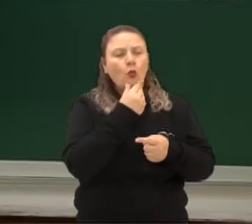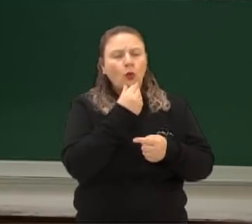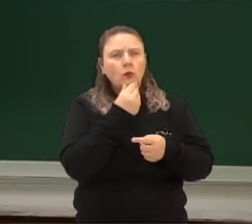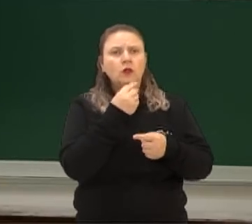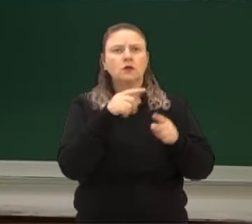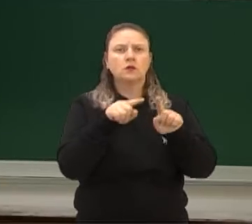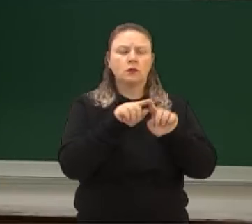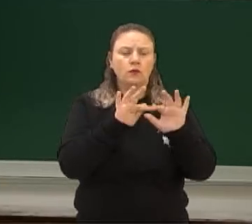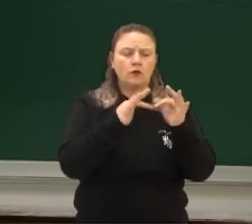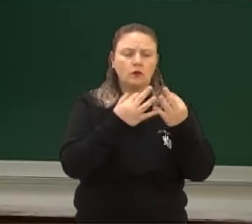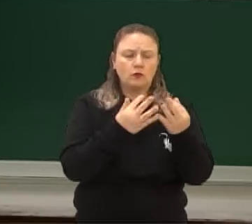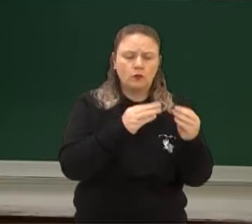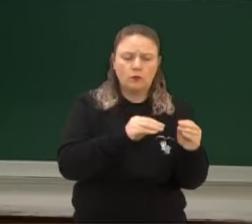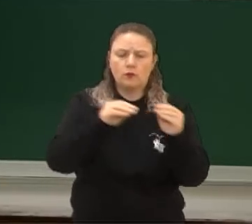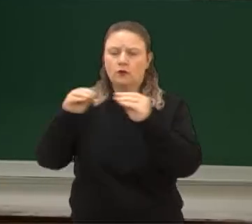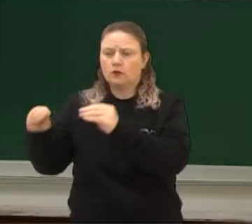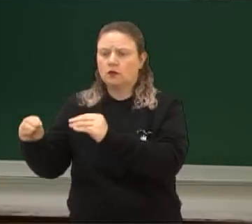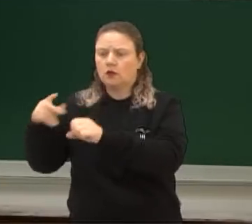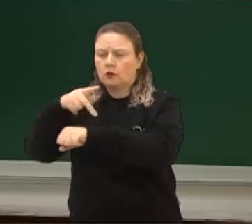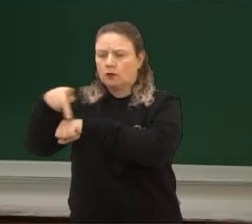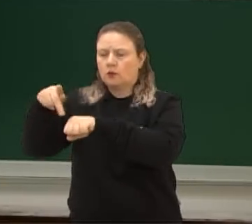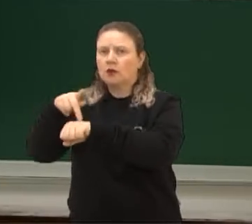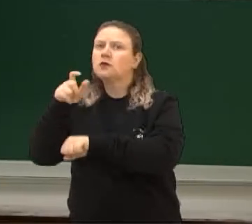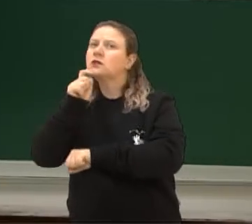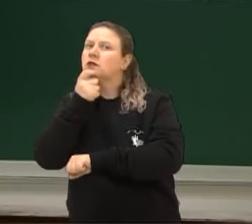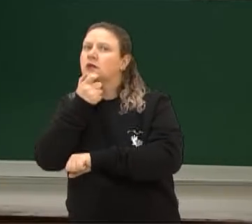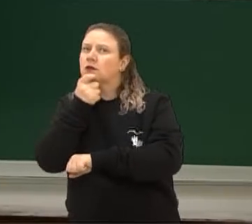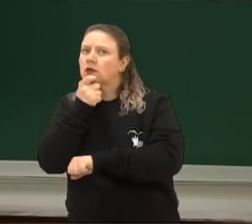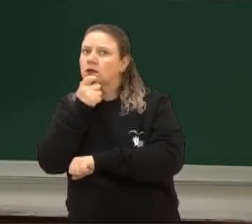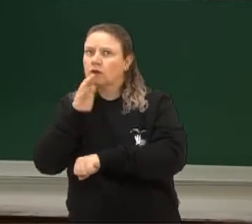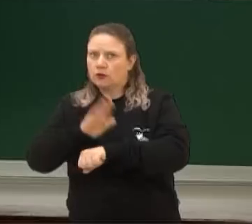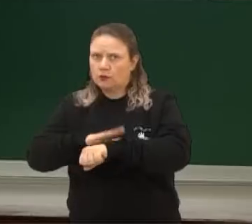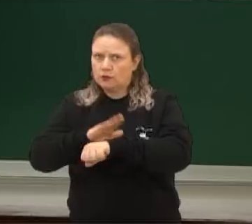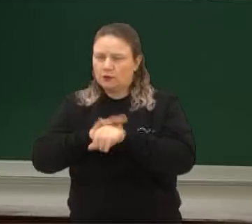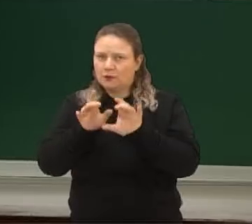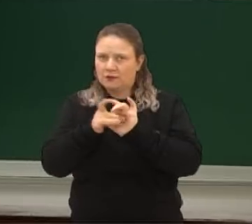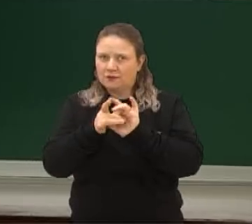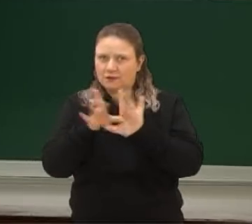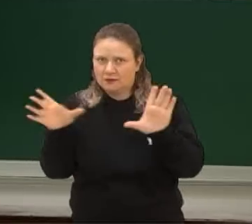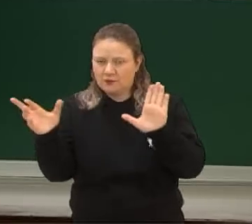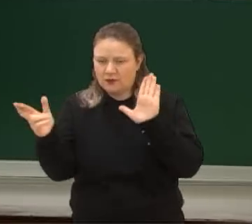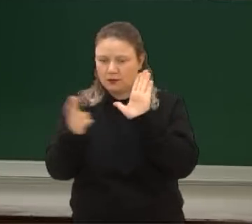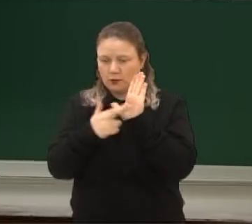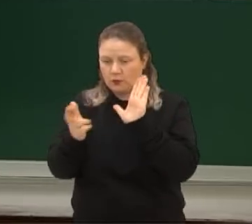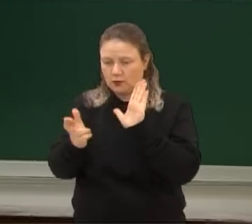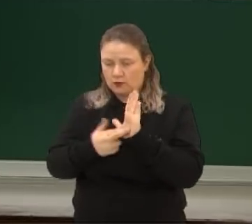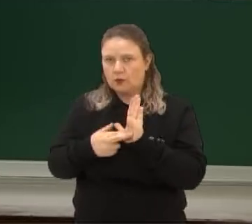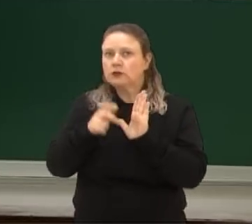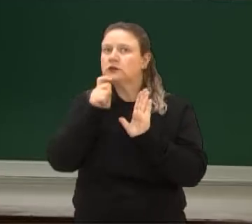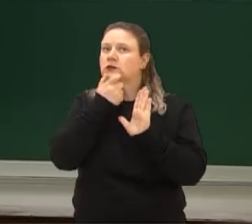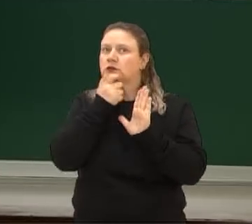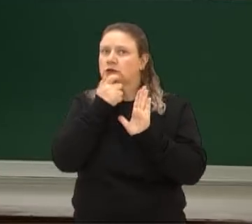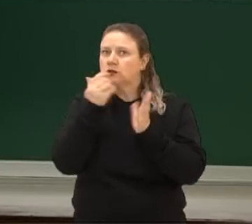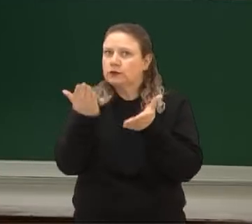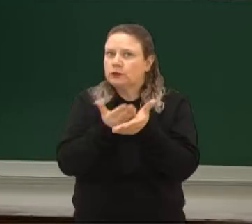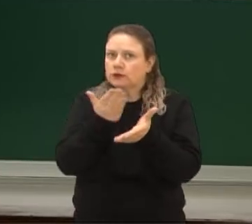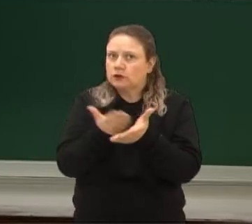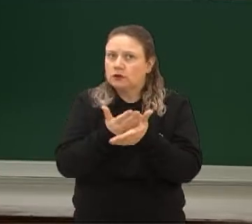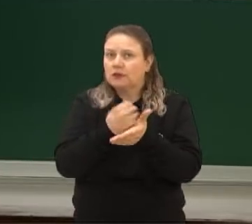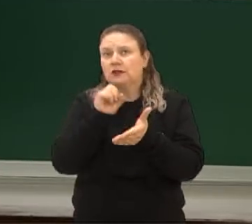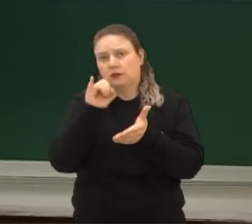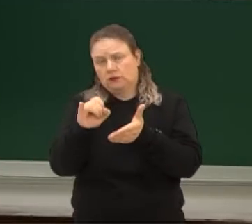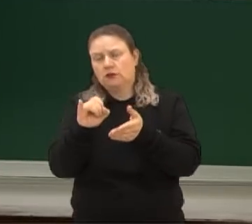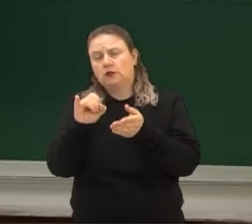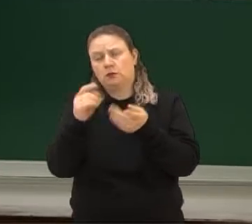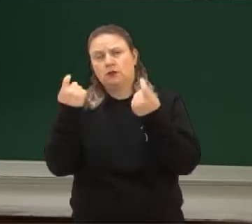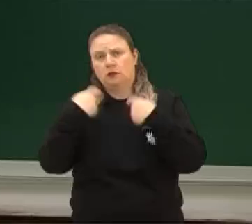para a Inglaterra? Vou dar um tempinho aí, registre em inglês as respostas no seu caderno. Se precisar consultar, o texto